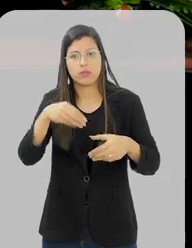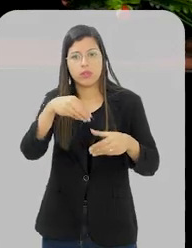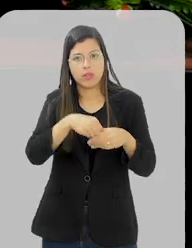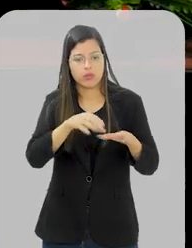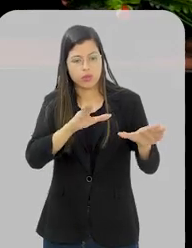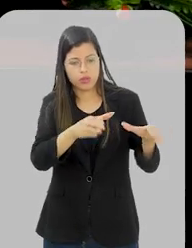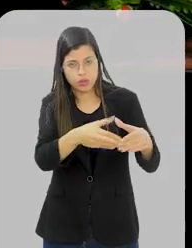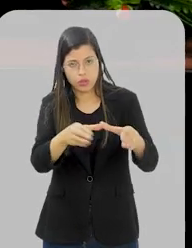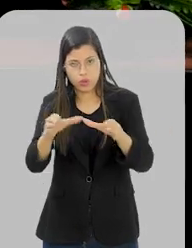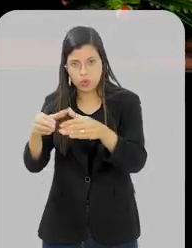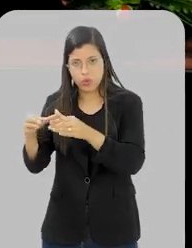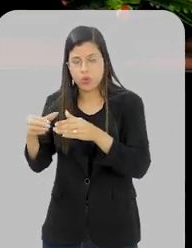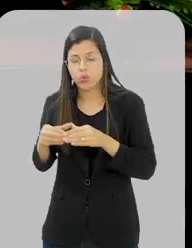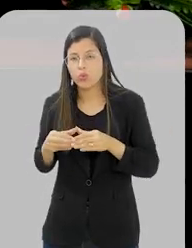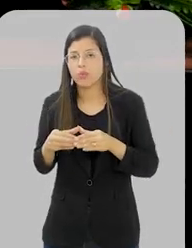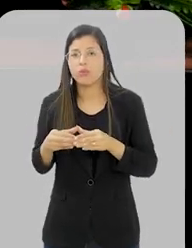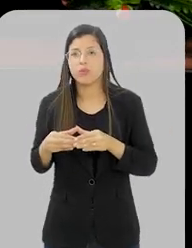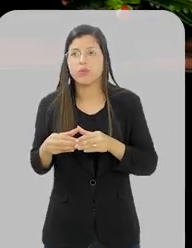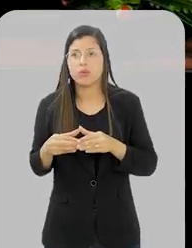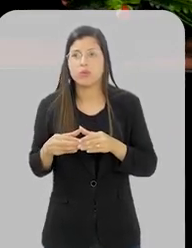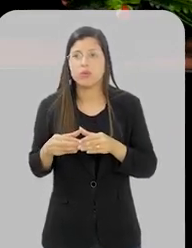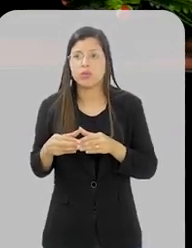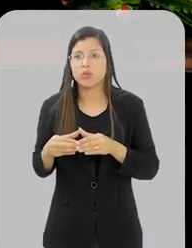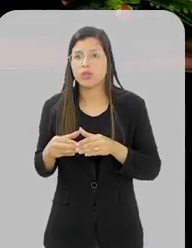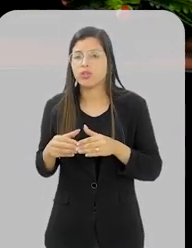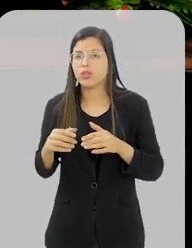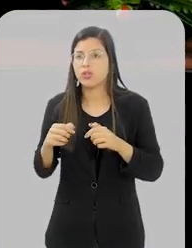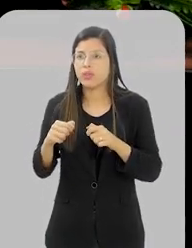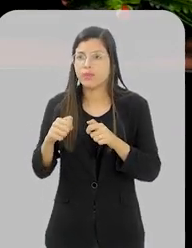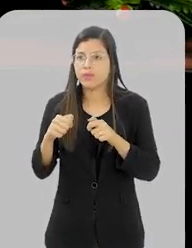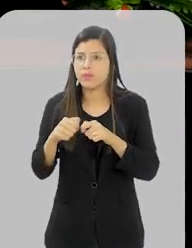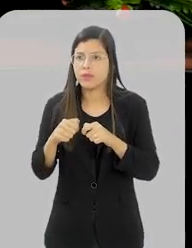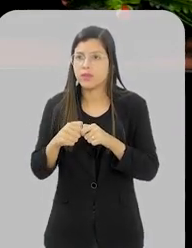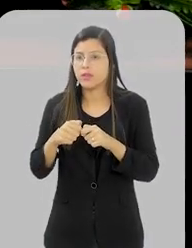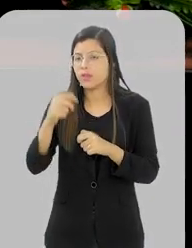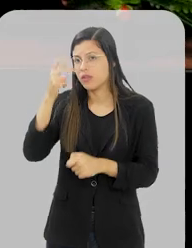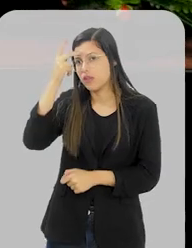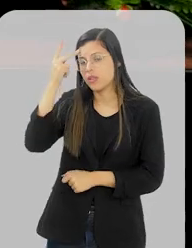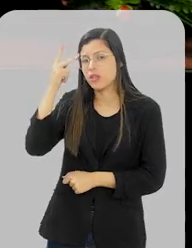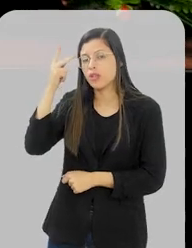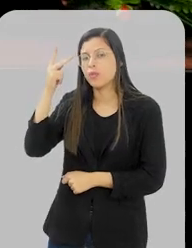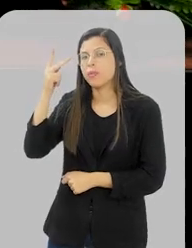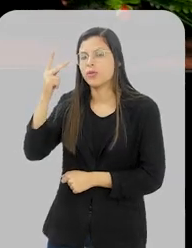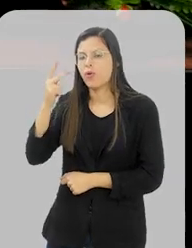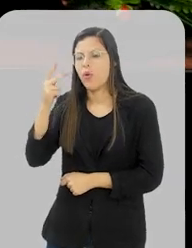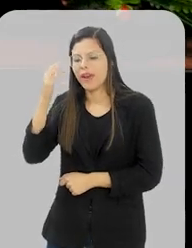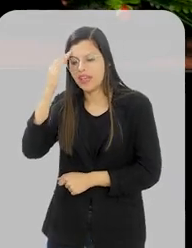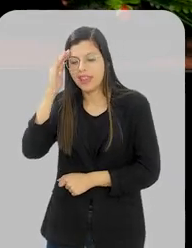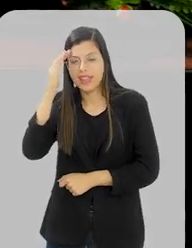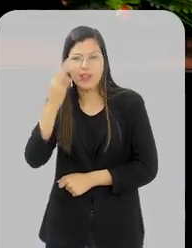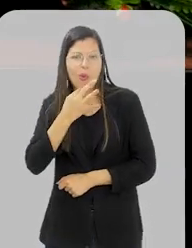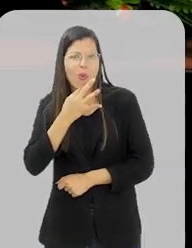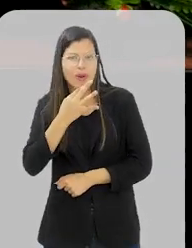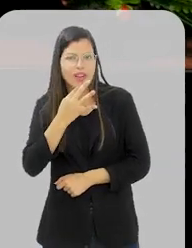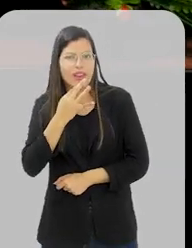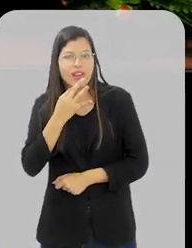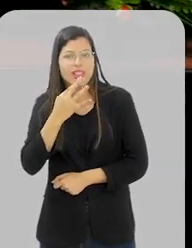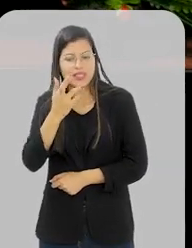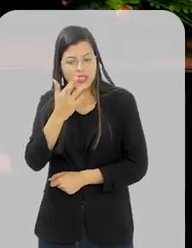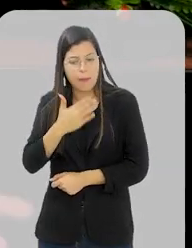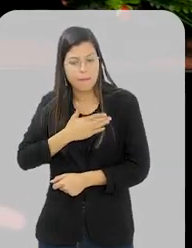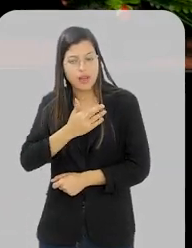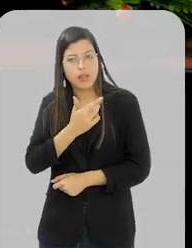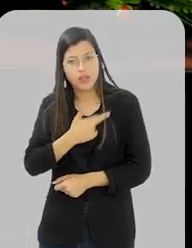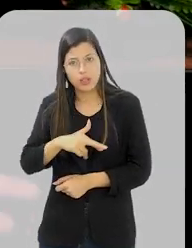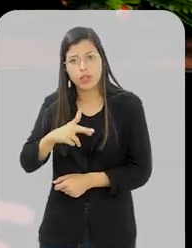dentro desses grupos e de exatamente de nos colocar para que os outros nos conheçam e tentar entender a religião dos outros para que a